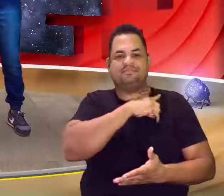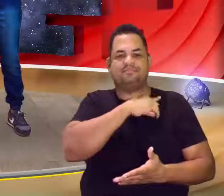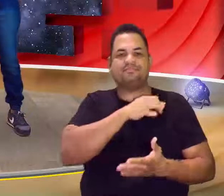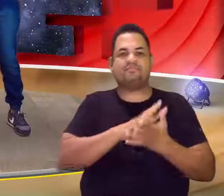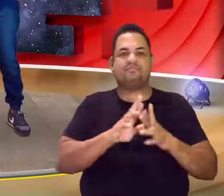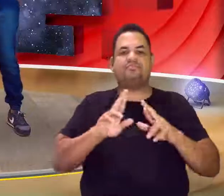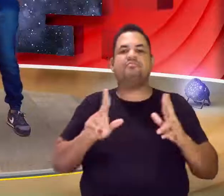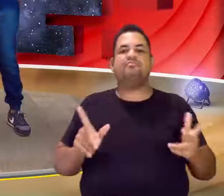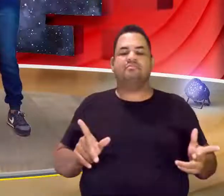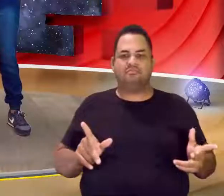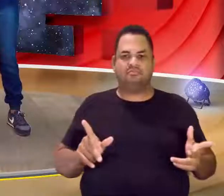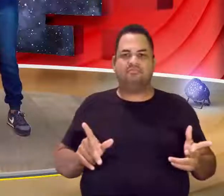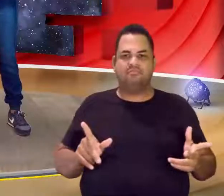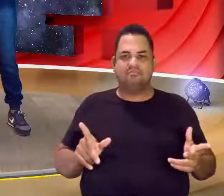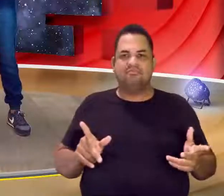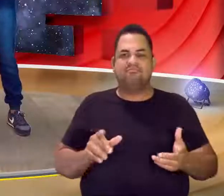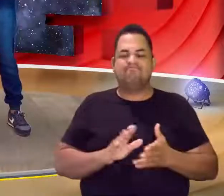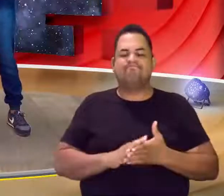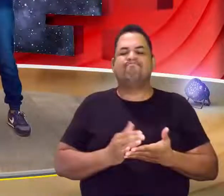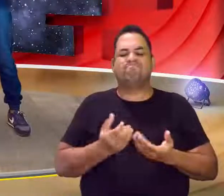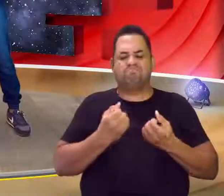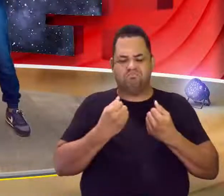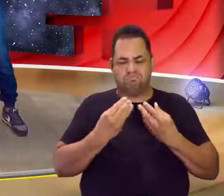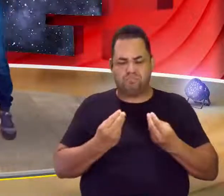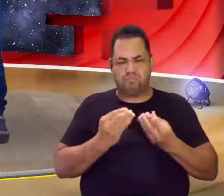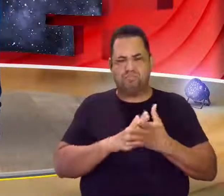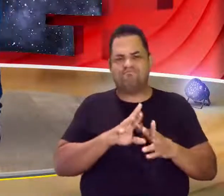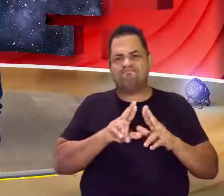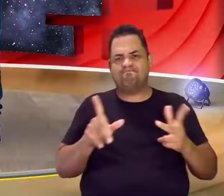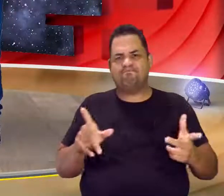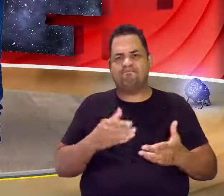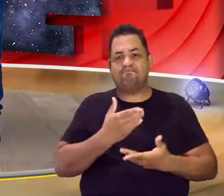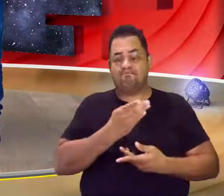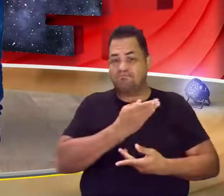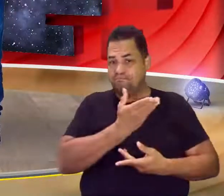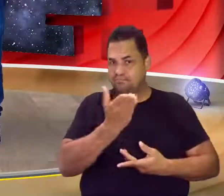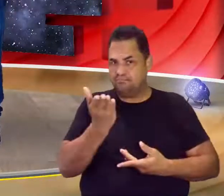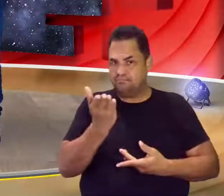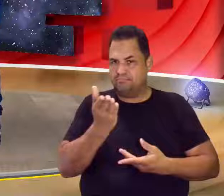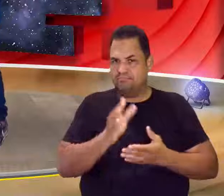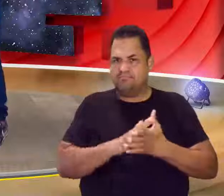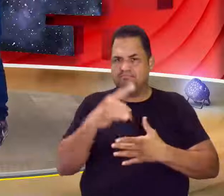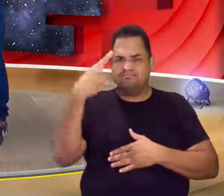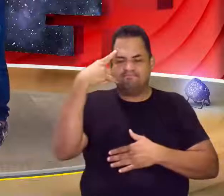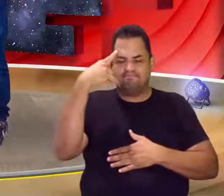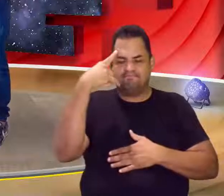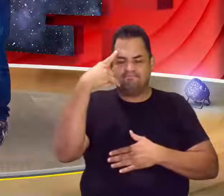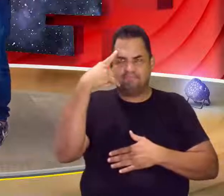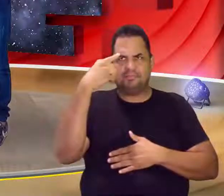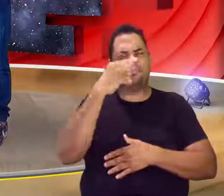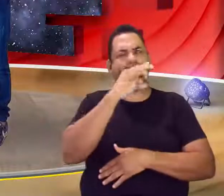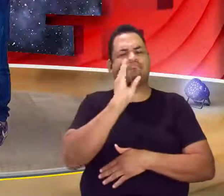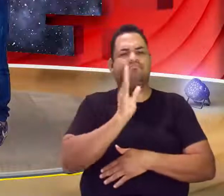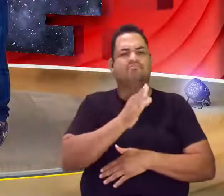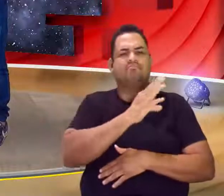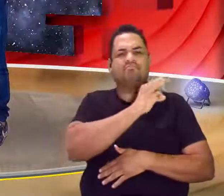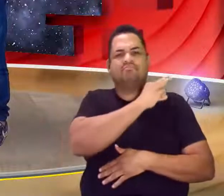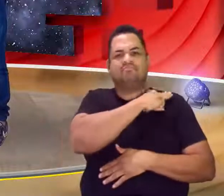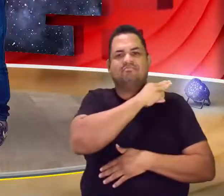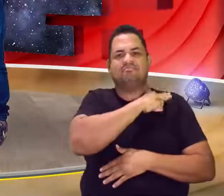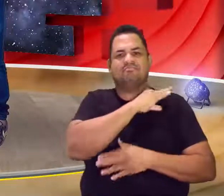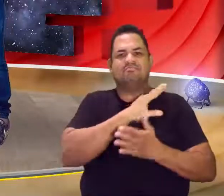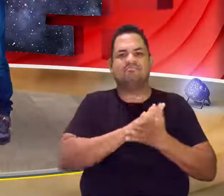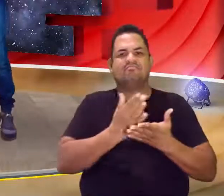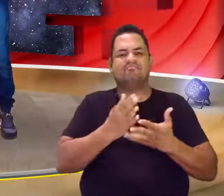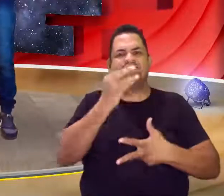ser diferenciado, né, professor Maurício? Bem diferente mesmo. Vocês, eu tô até pensando que é o terceiro ano já. Né? É